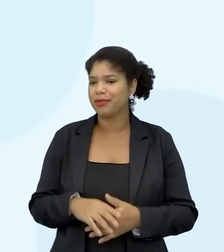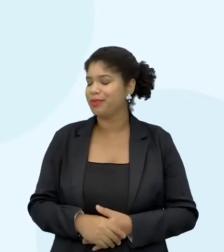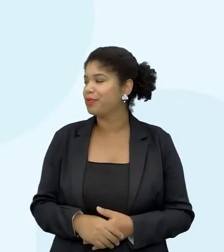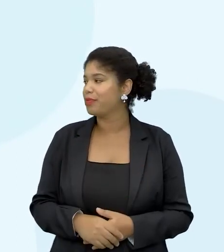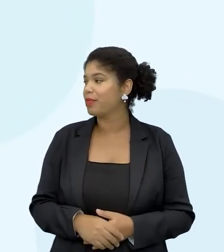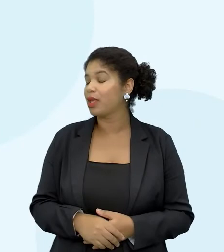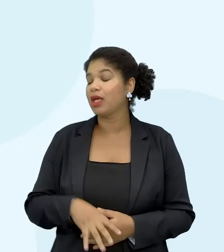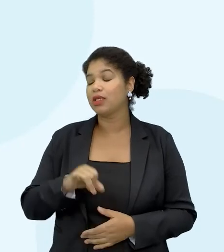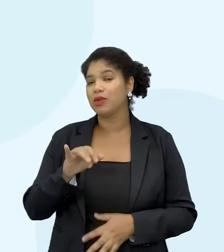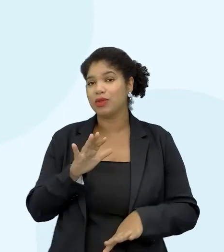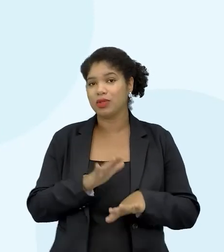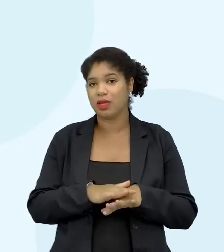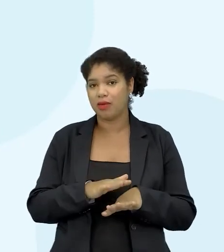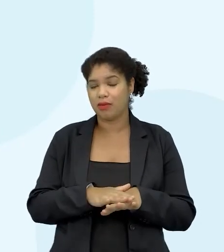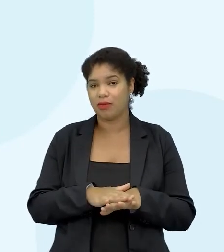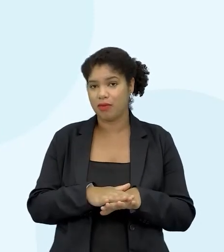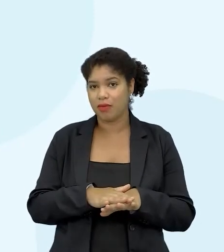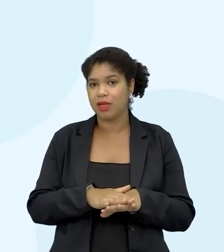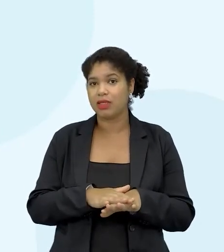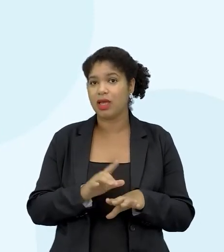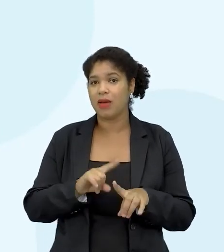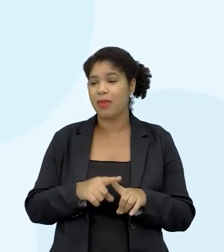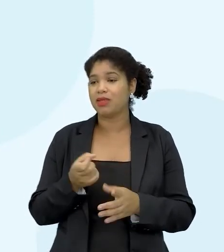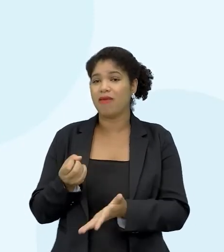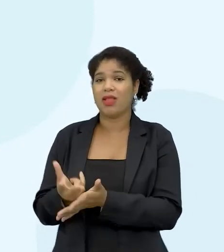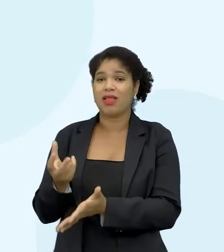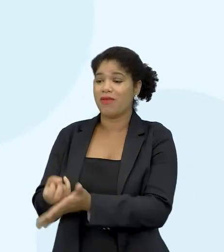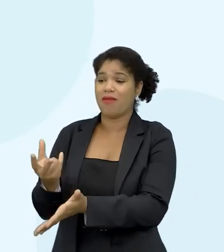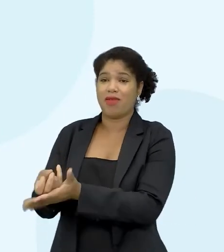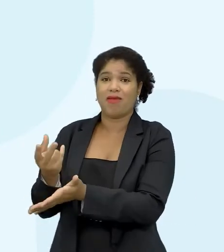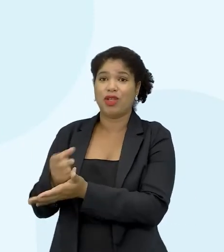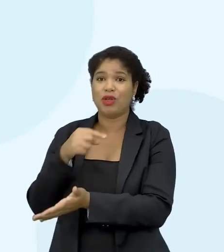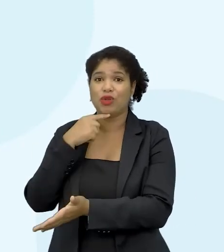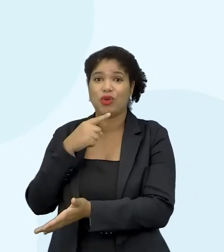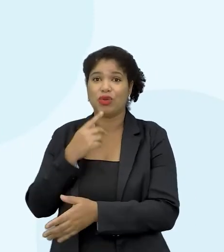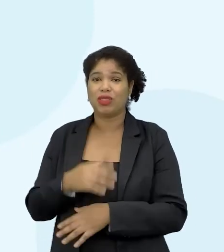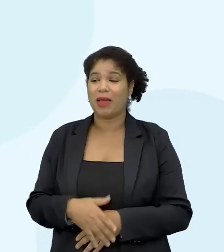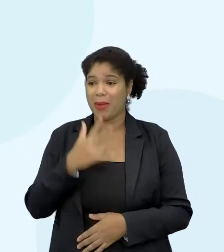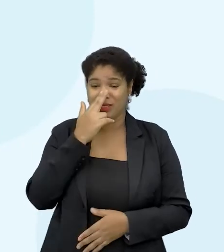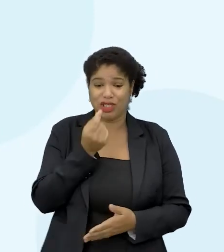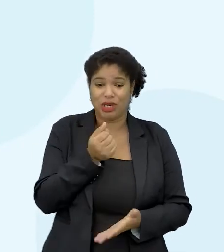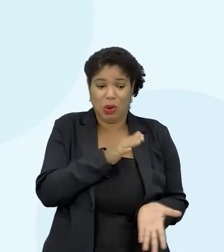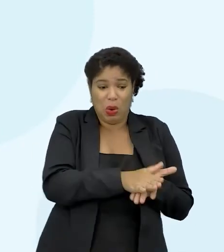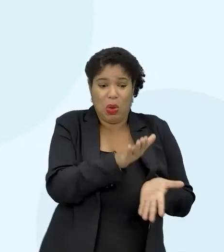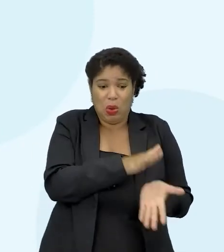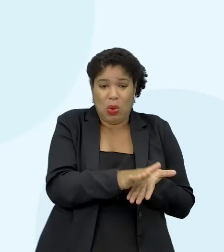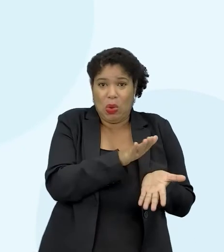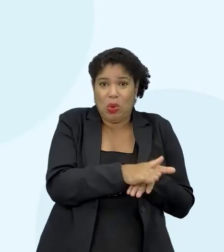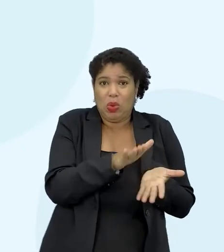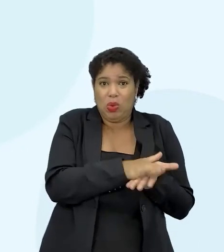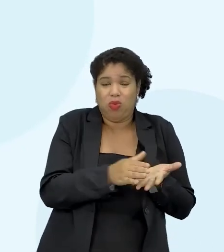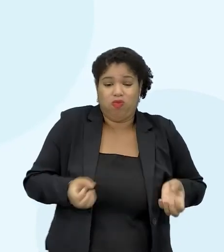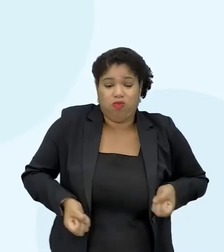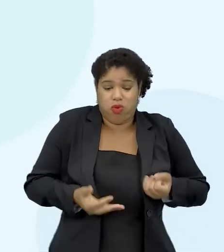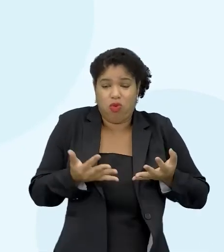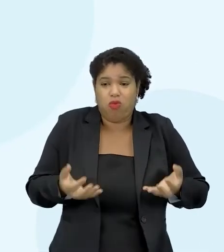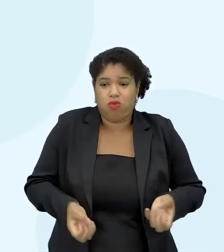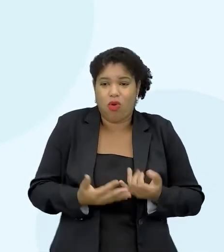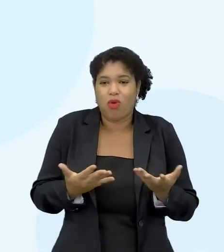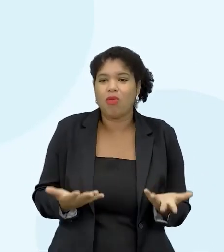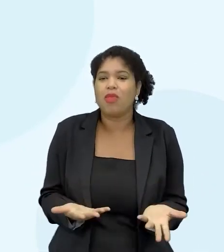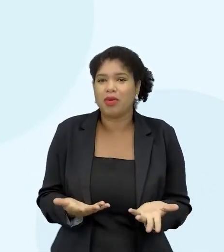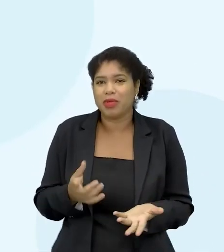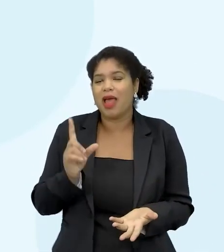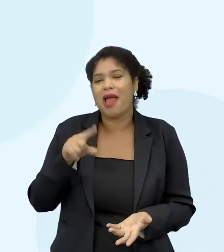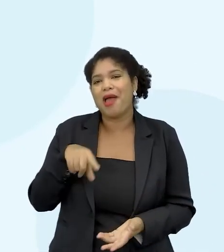está produzindo e você não está vendendo o suficiente para pagar o que você está gastando. Custo quer dizer gasto, né? E aqui